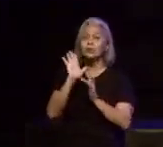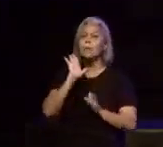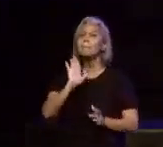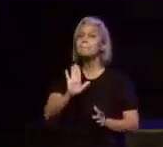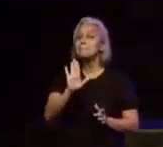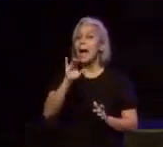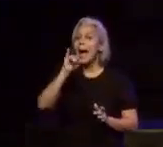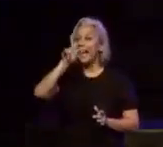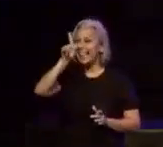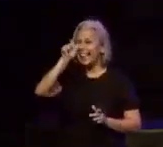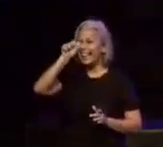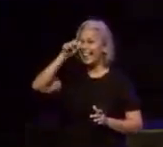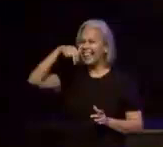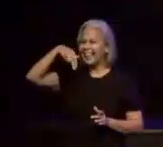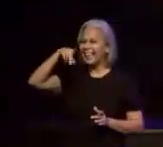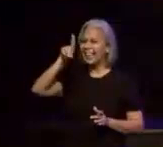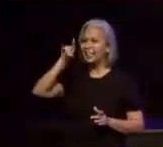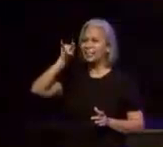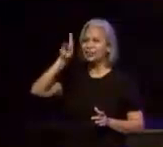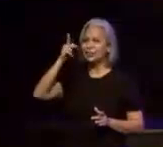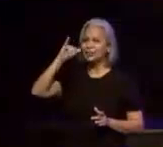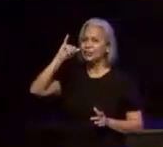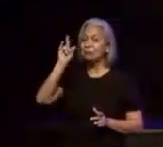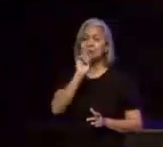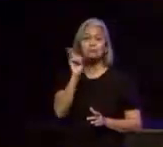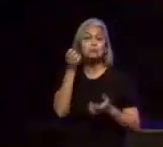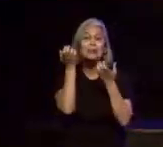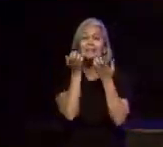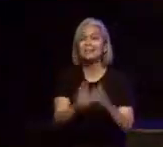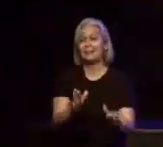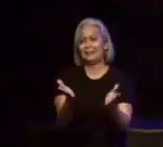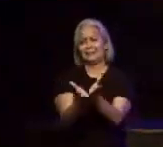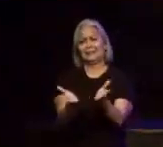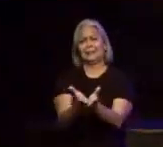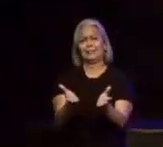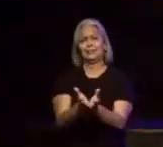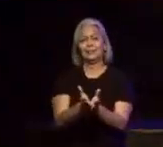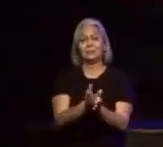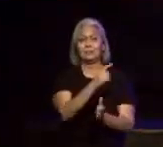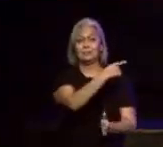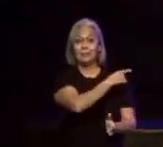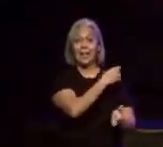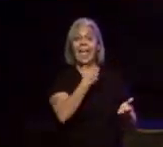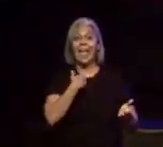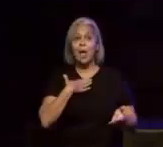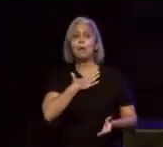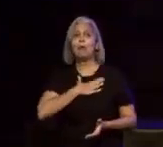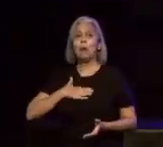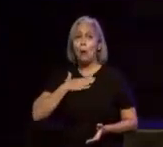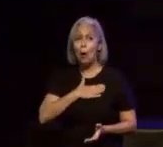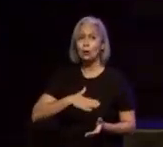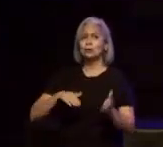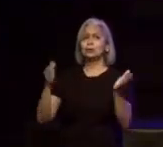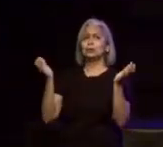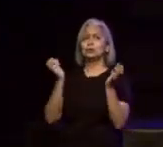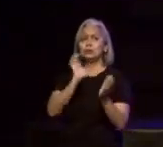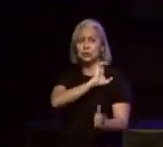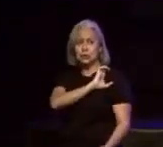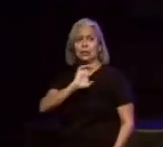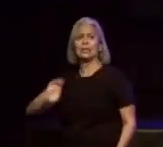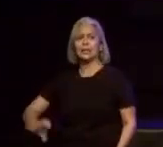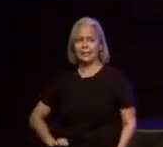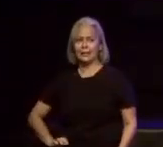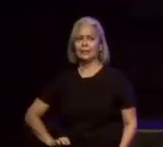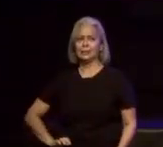ele fala assim: eu gosto do seu Cristo, eu não gosto dos seus cristãos. Gandhi